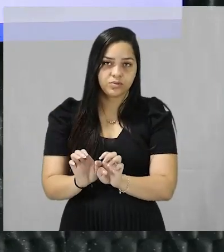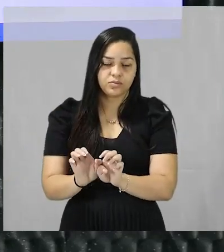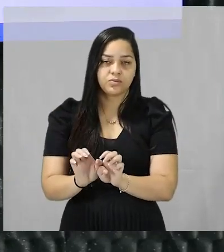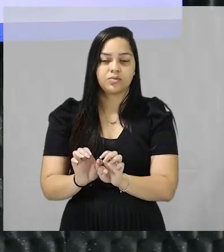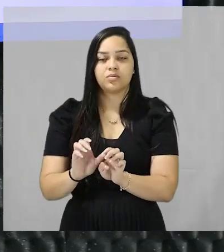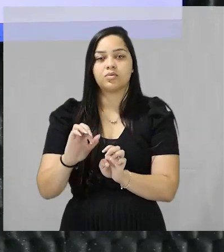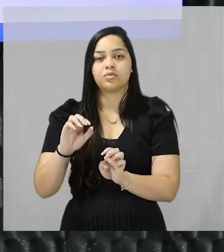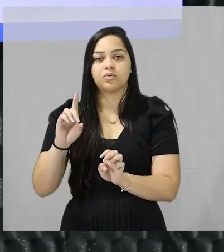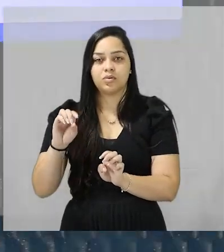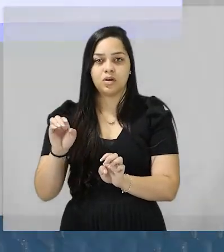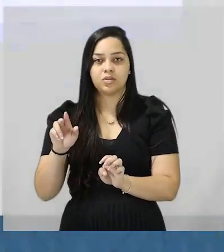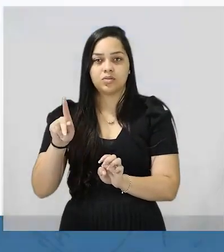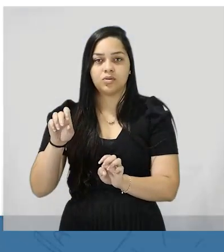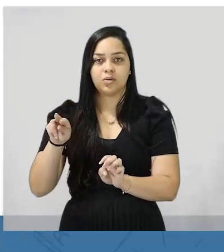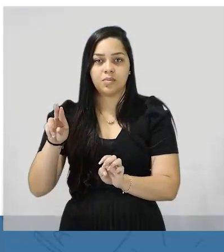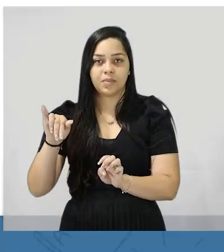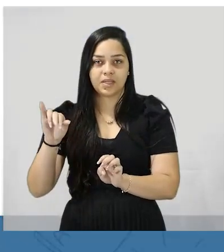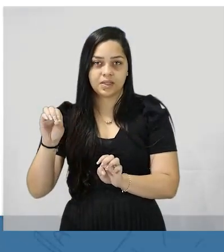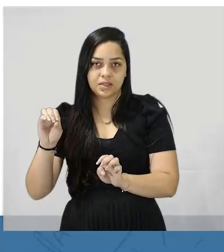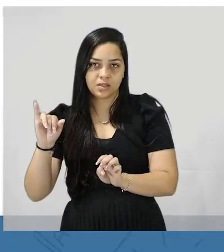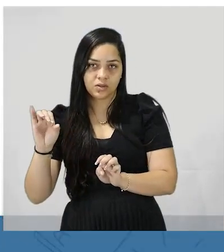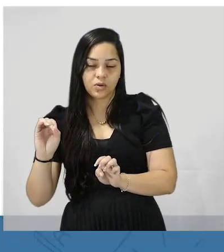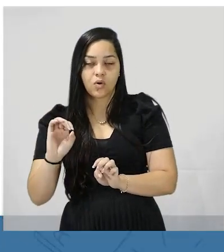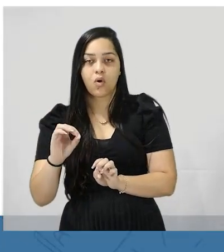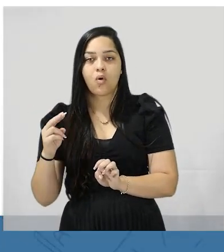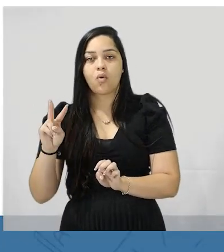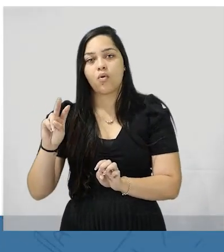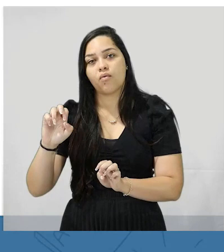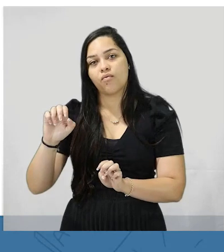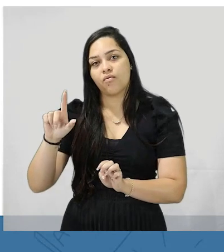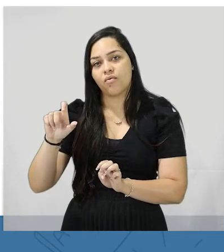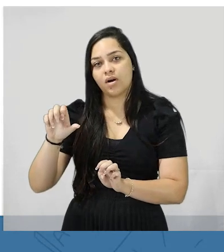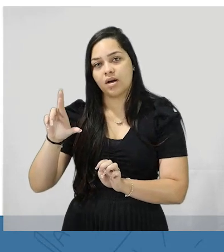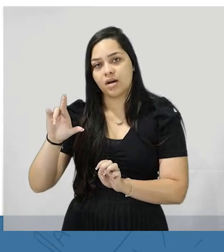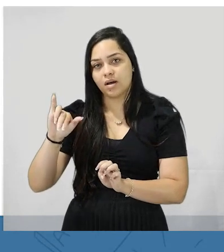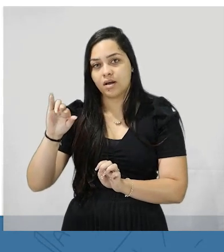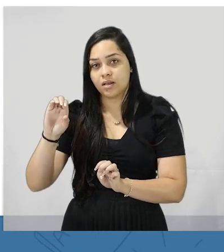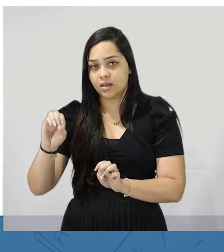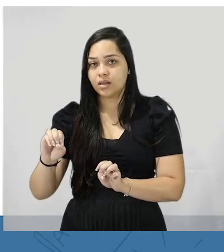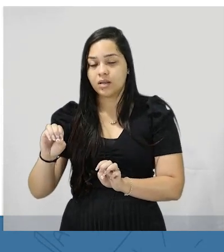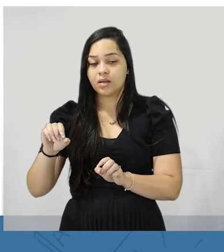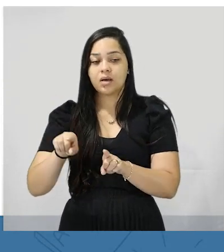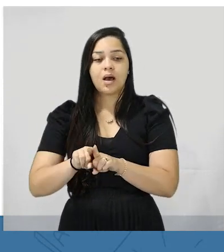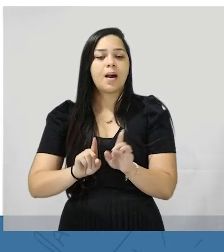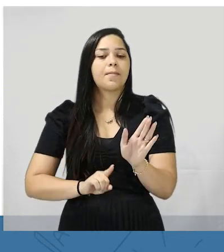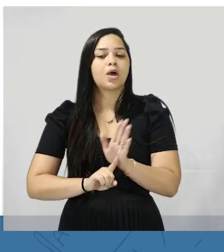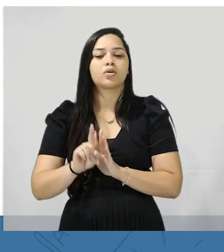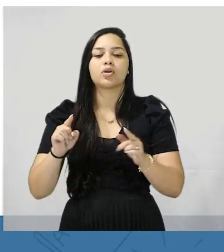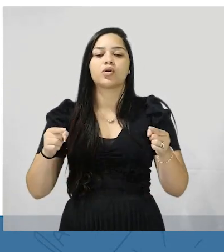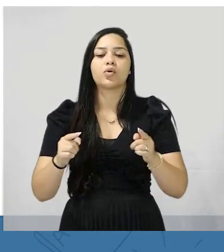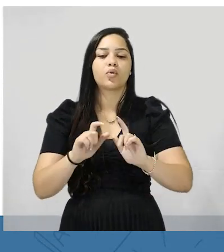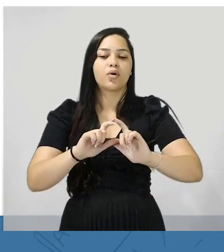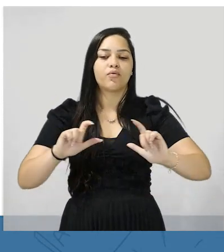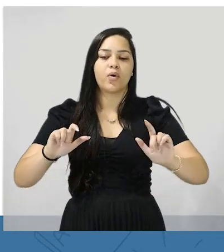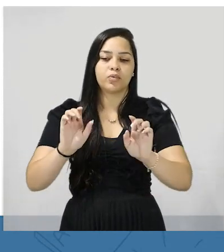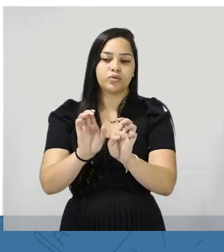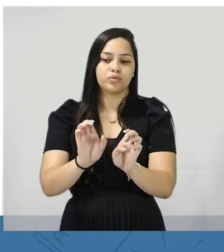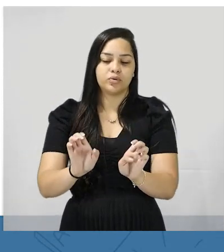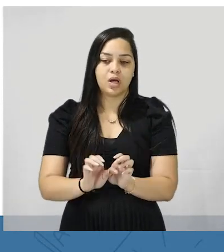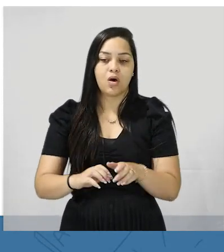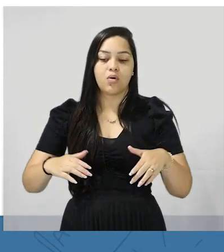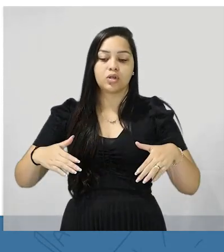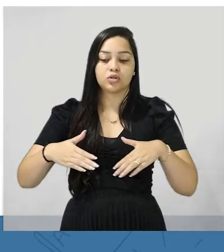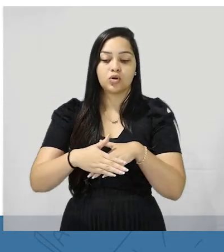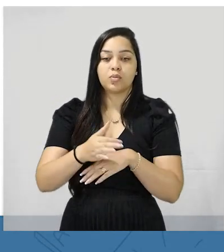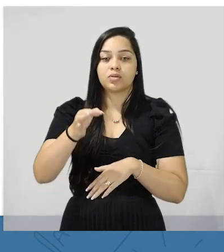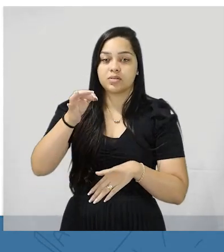ácido pentanóico ou ácido valérico, tá certo? Pergunta, de acordo com sua fórmula estrutural,